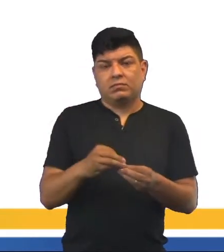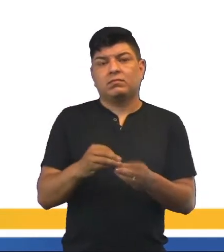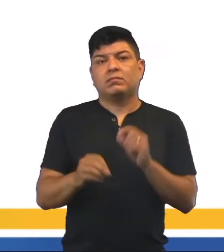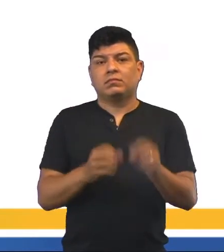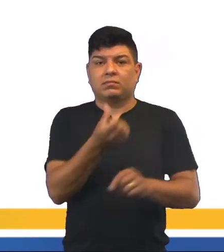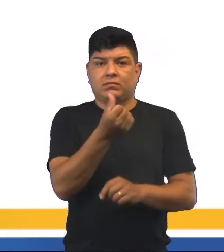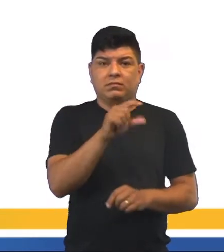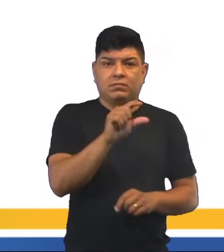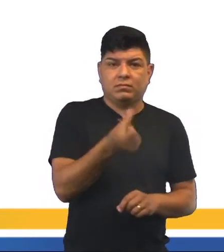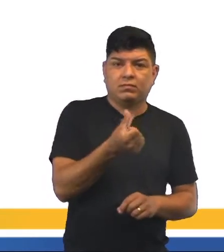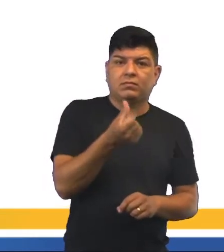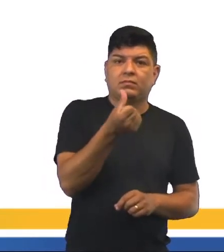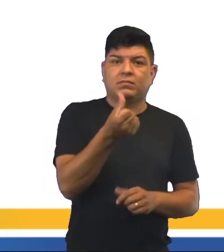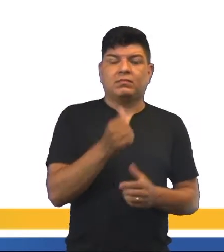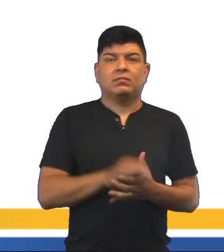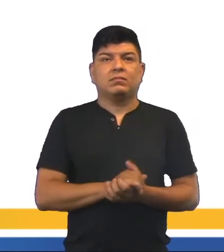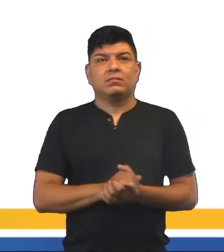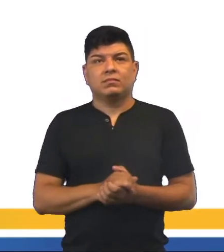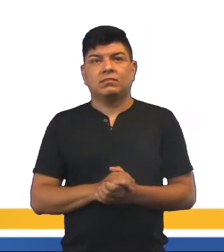é 6,6.